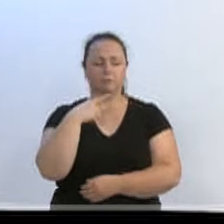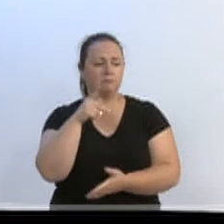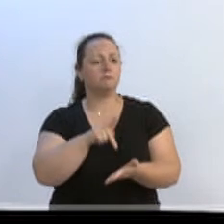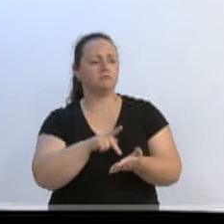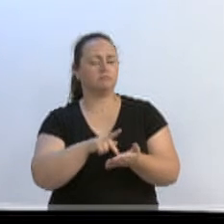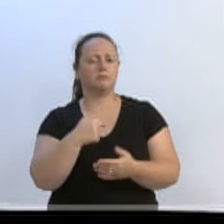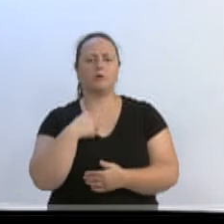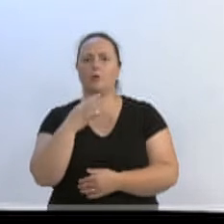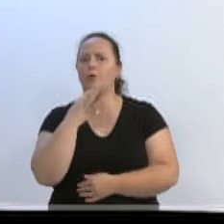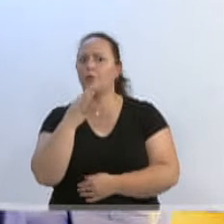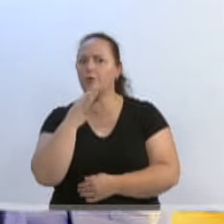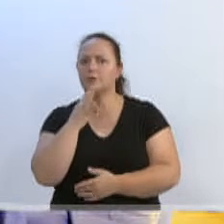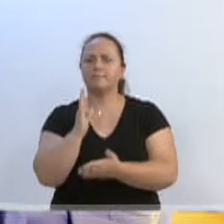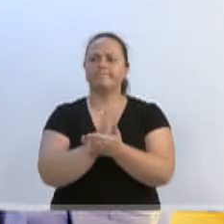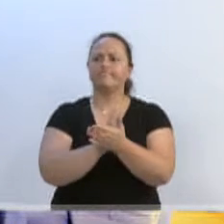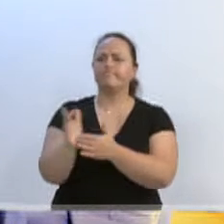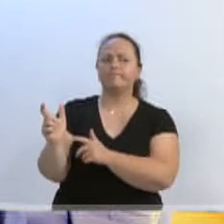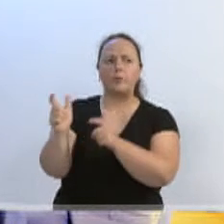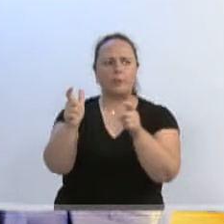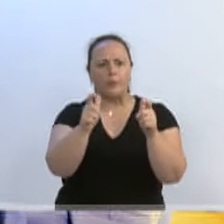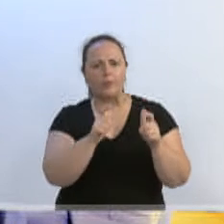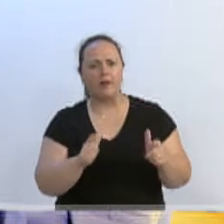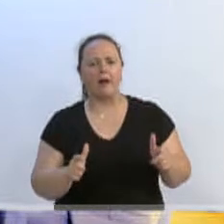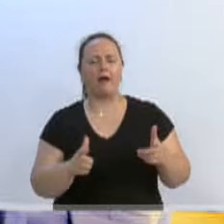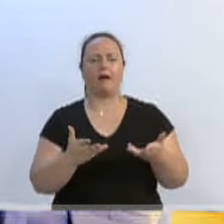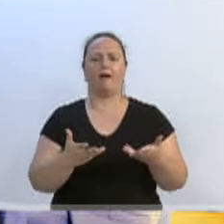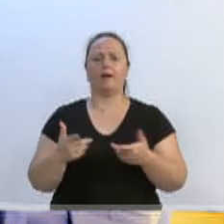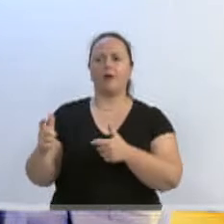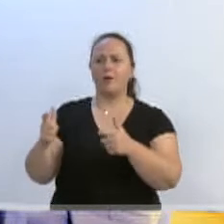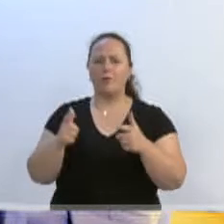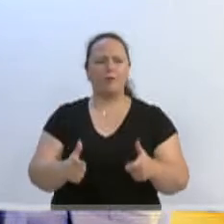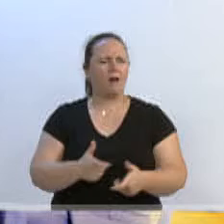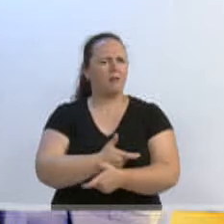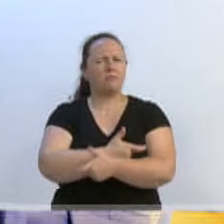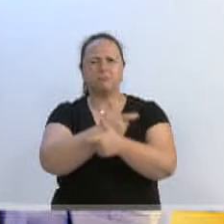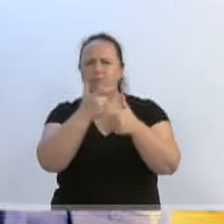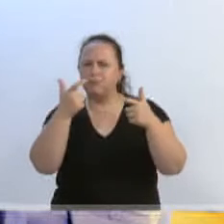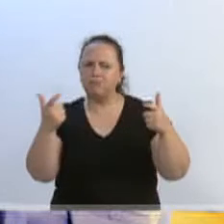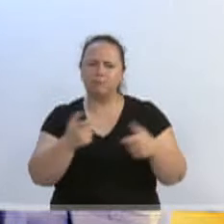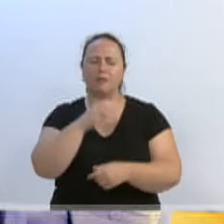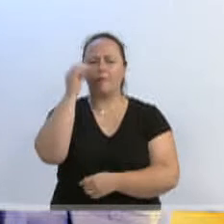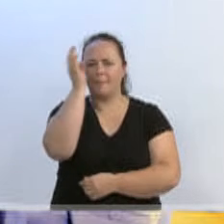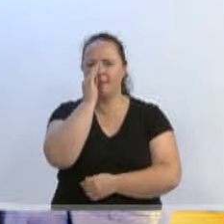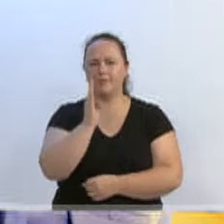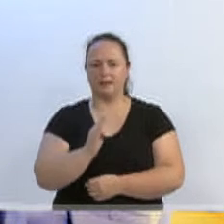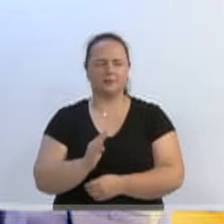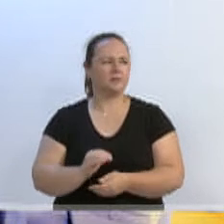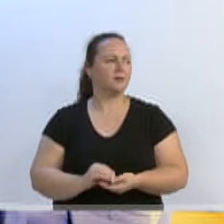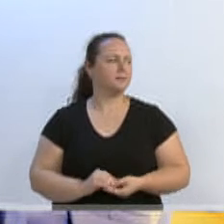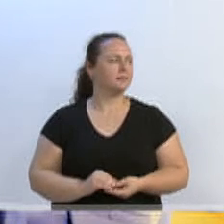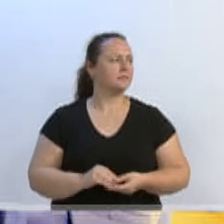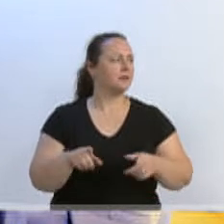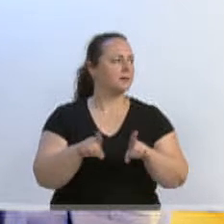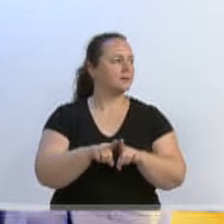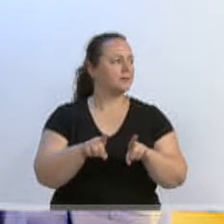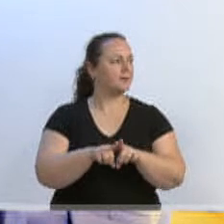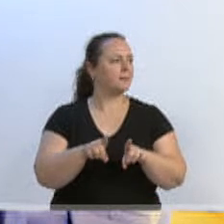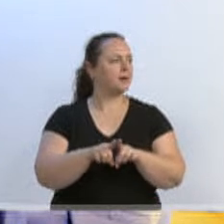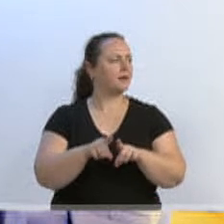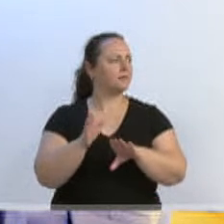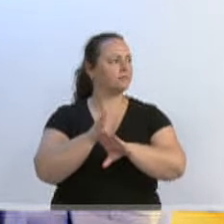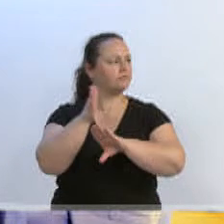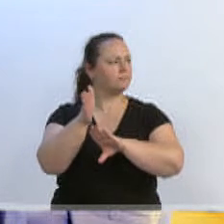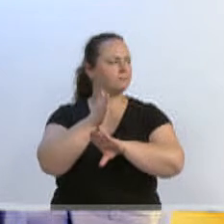conhecido alguns lugares alguns rincões nesse nosso brasil de ter por ter participado